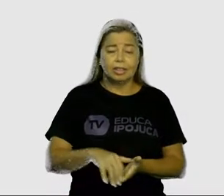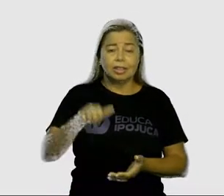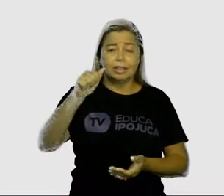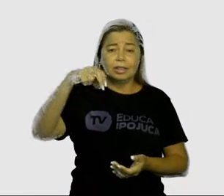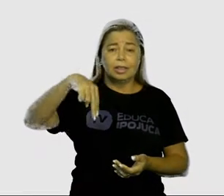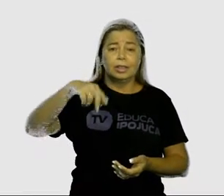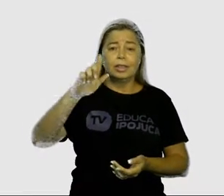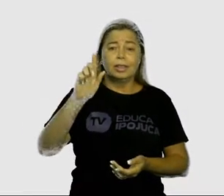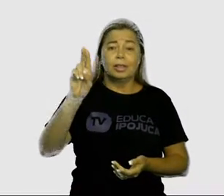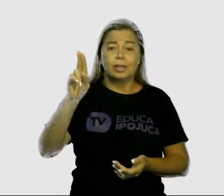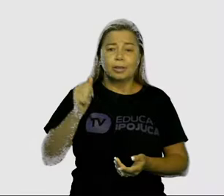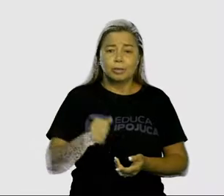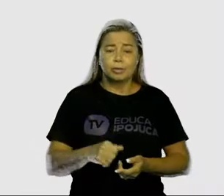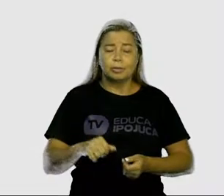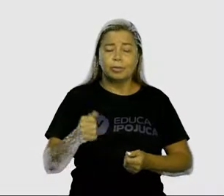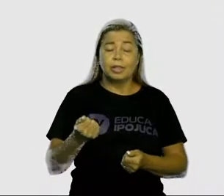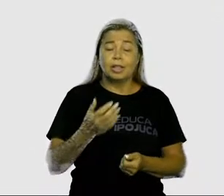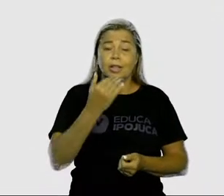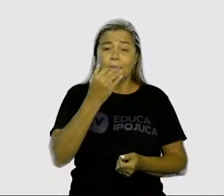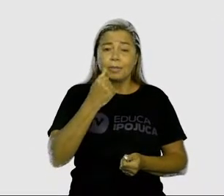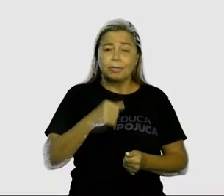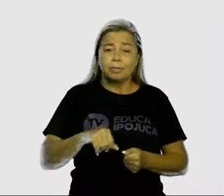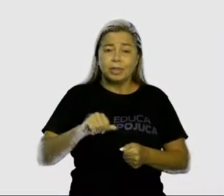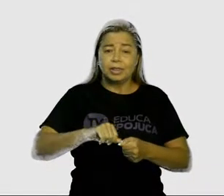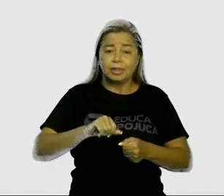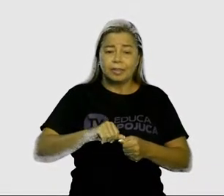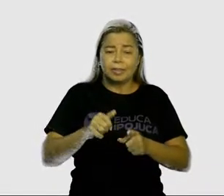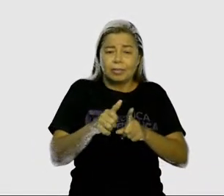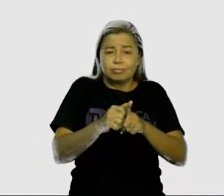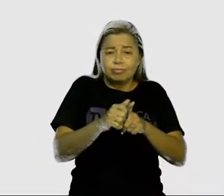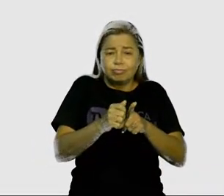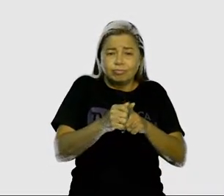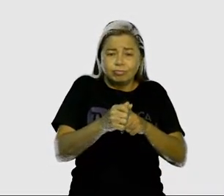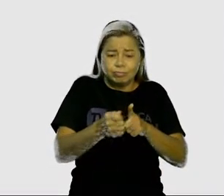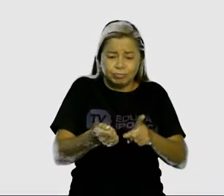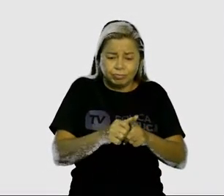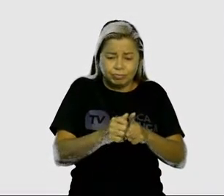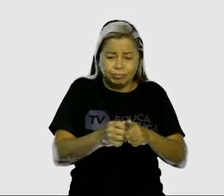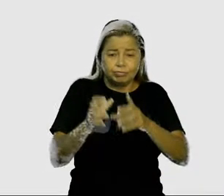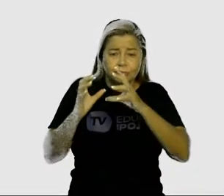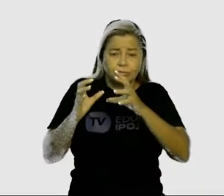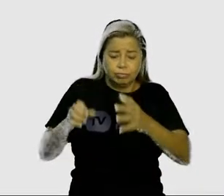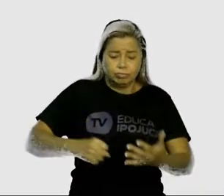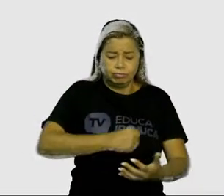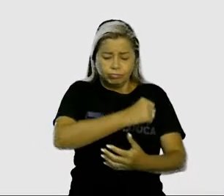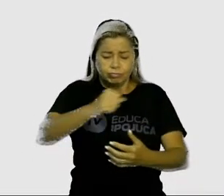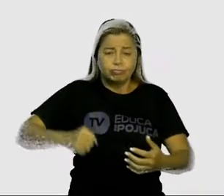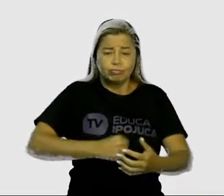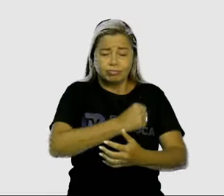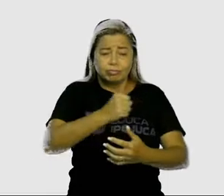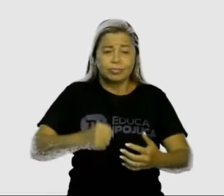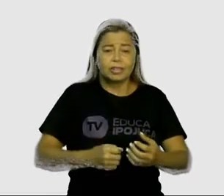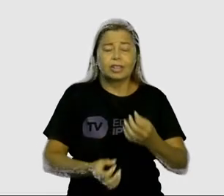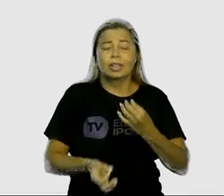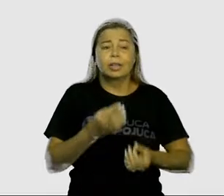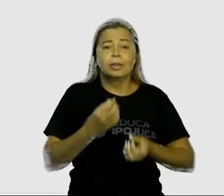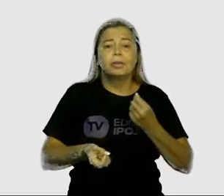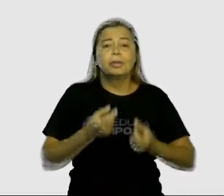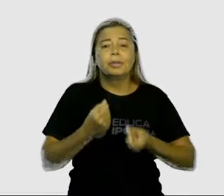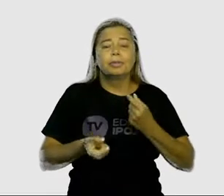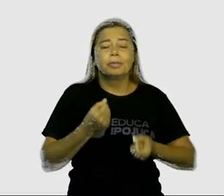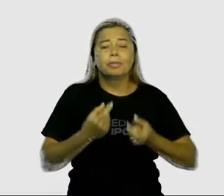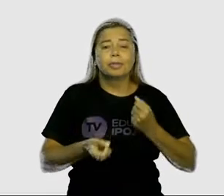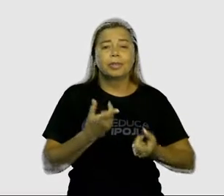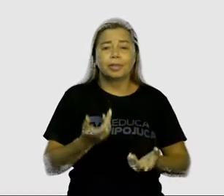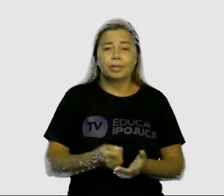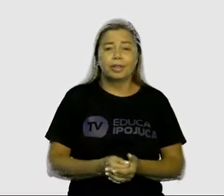angu, as comidas feitas de milho, como canjica, pamonha, pipoca e várias outras